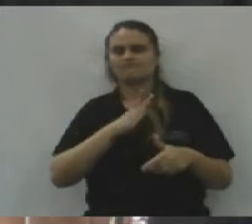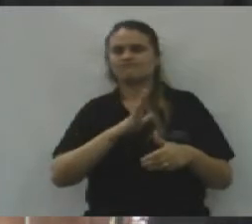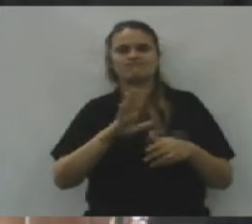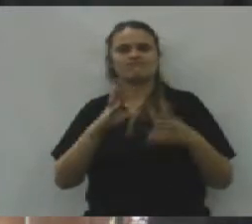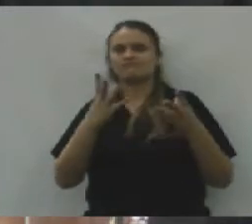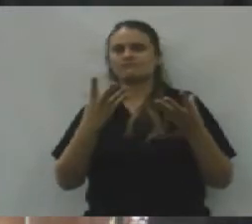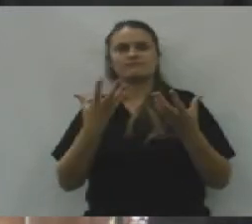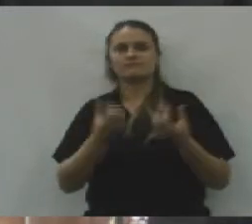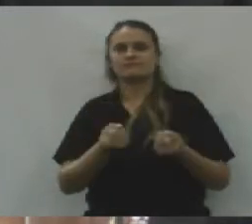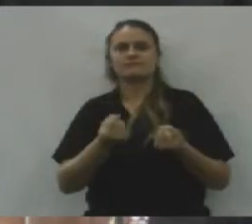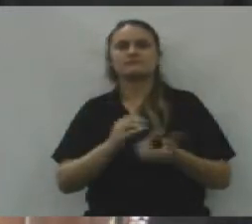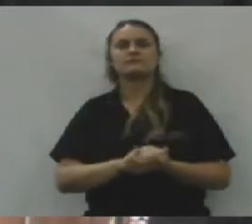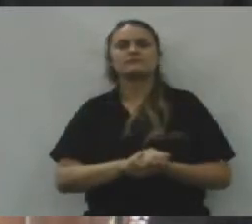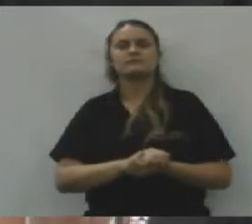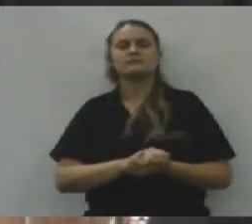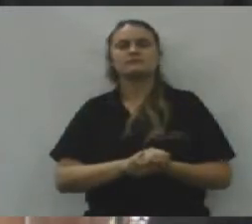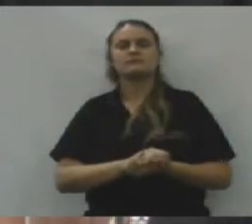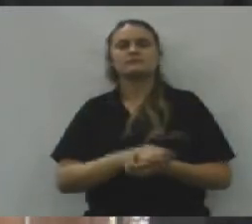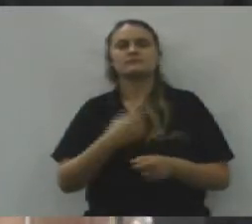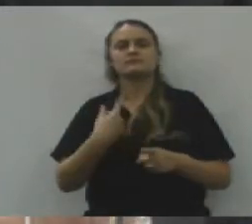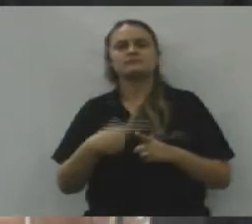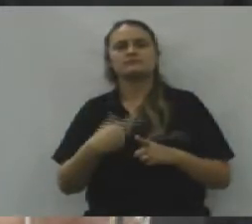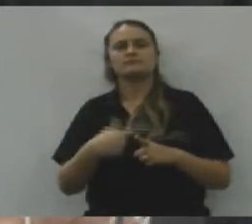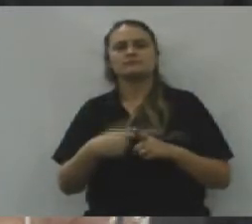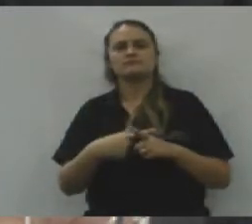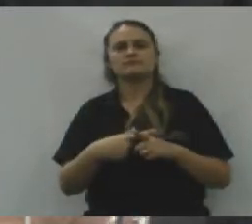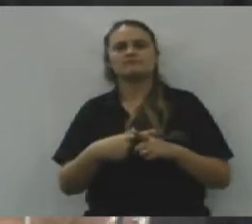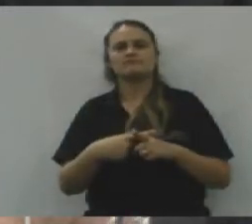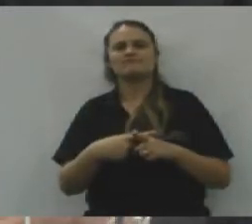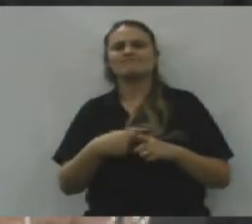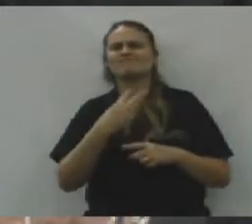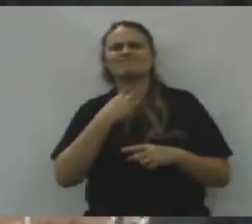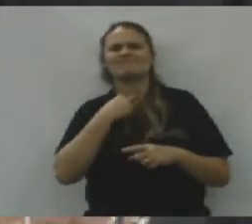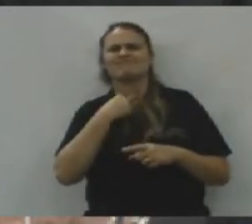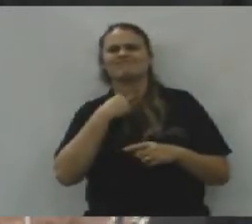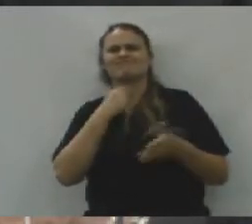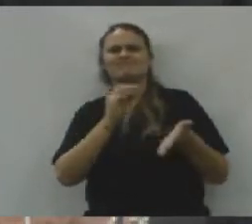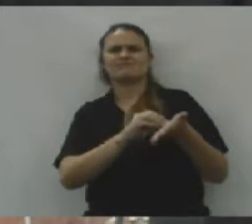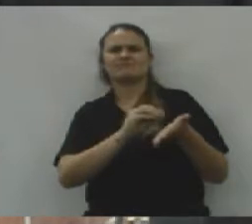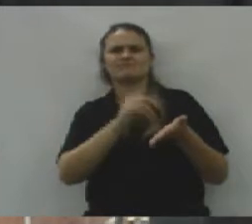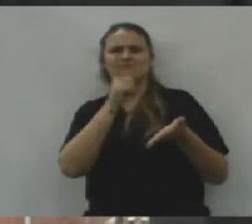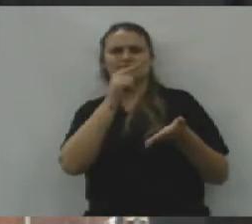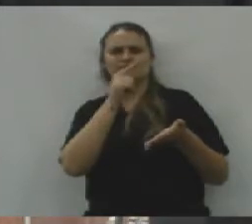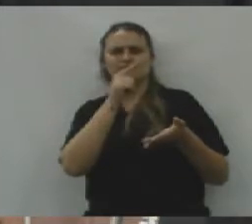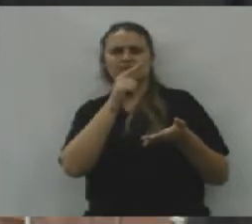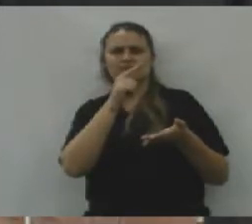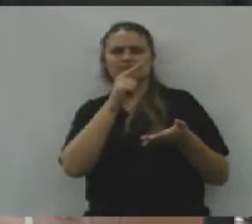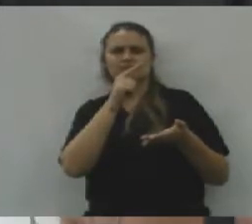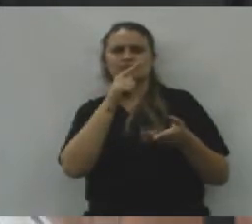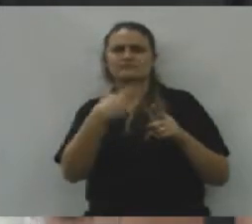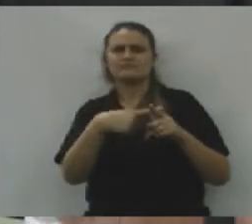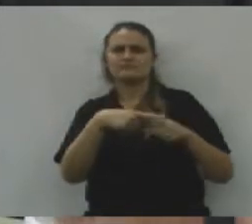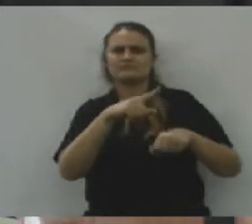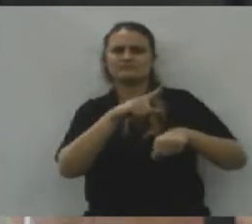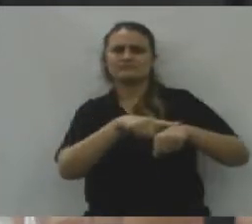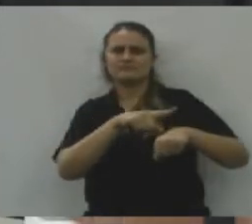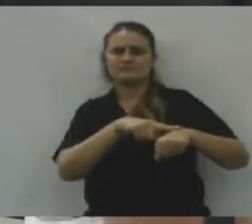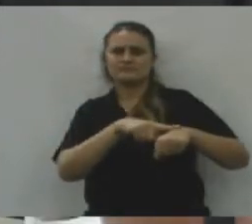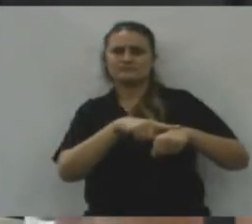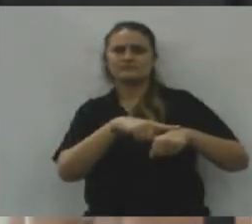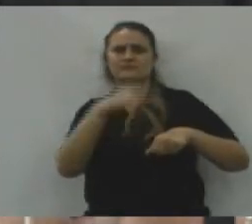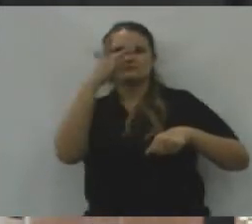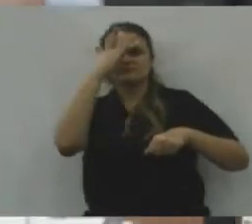as pessoas, porque de maneira nenhuma pode-se ficar sem água tanto tempo em período que